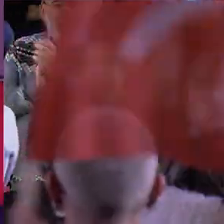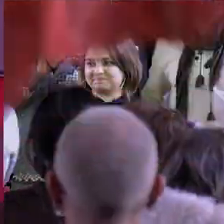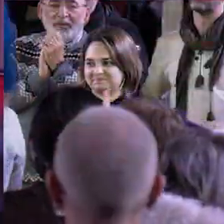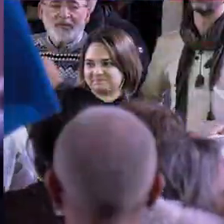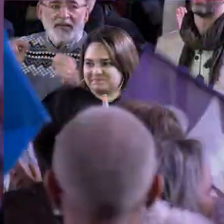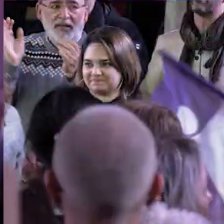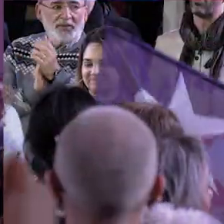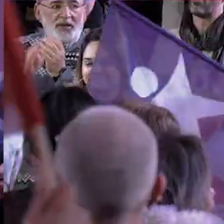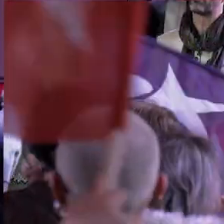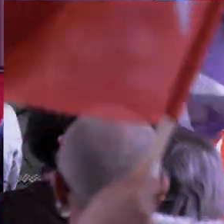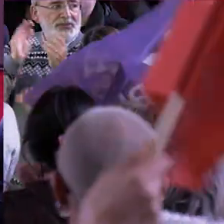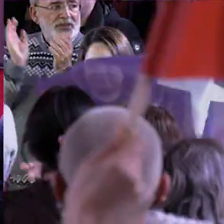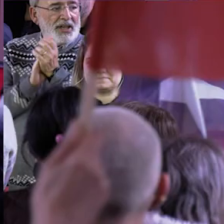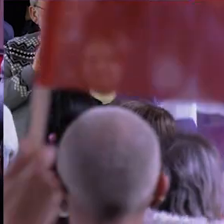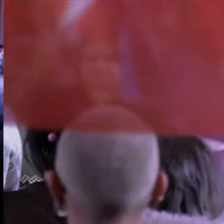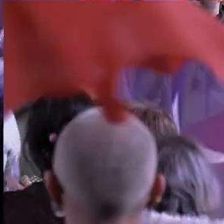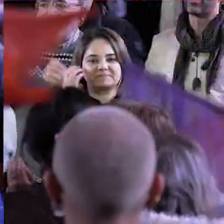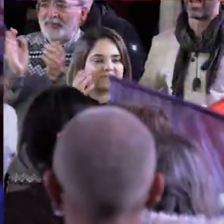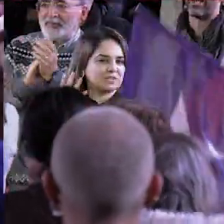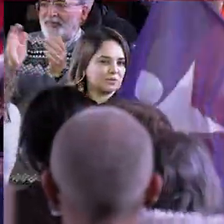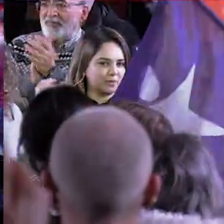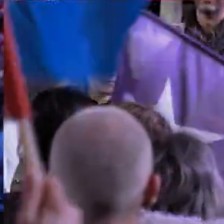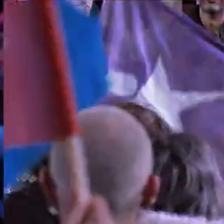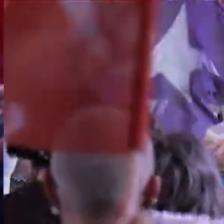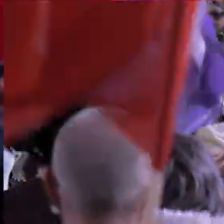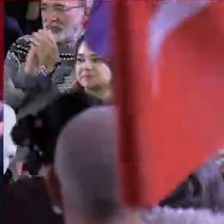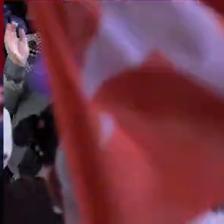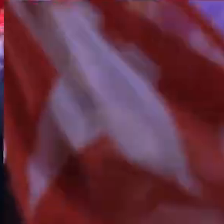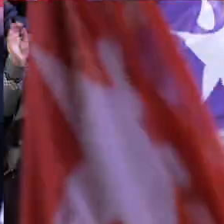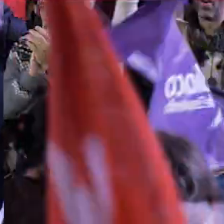aplauso para o nosso Zé Soeiro.